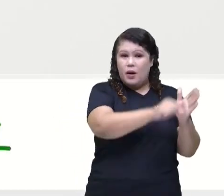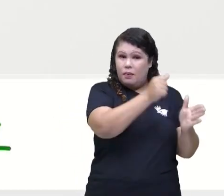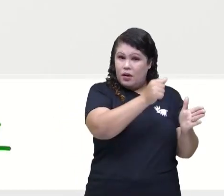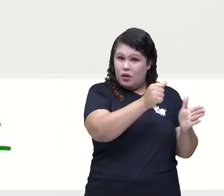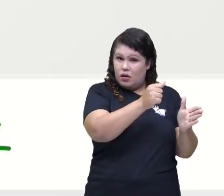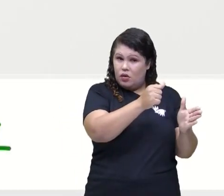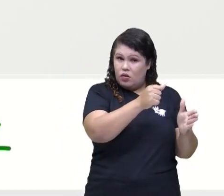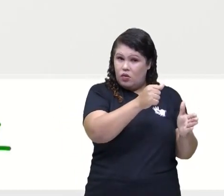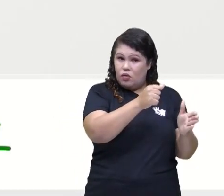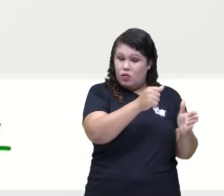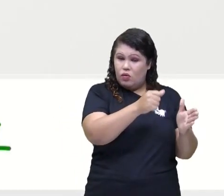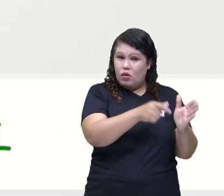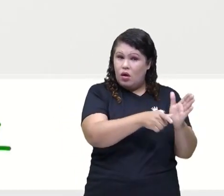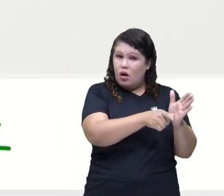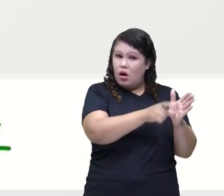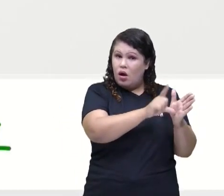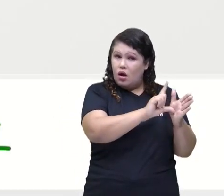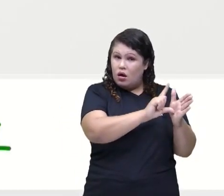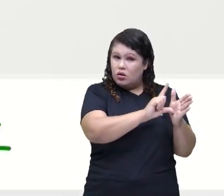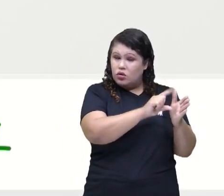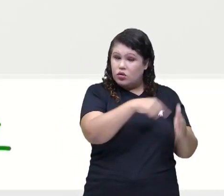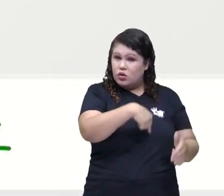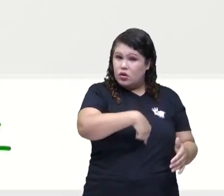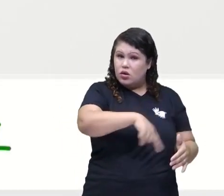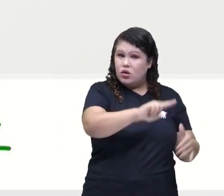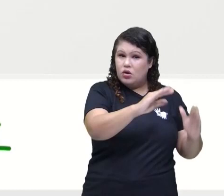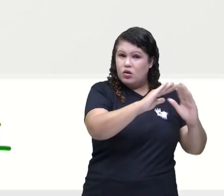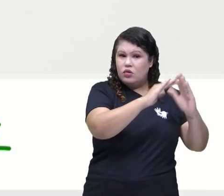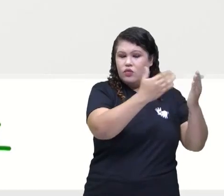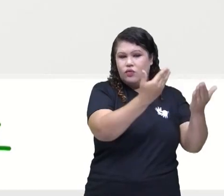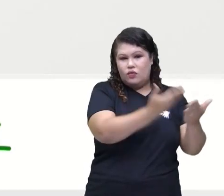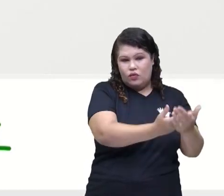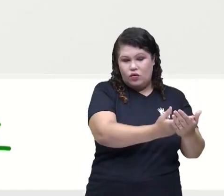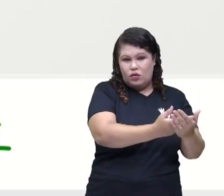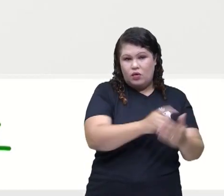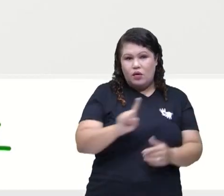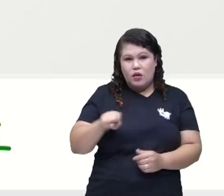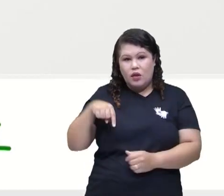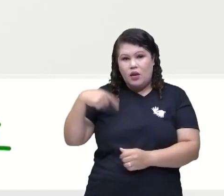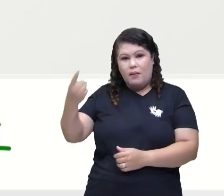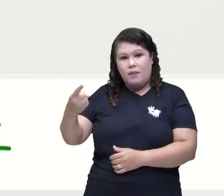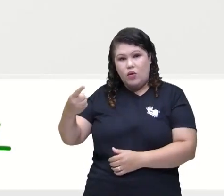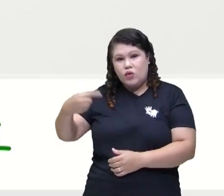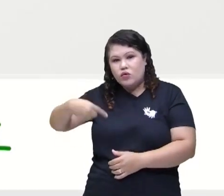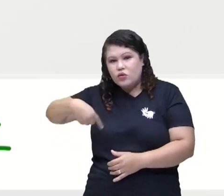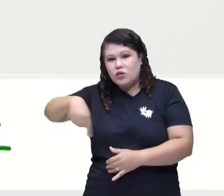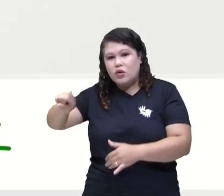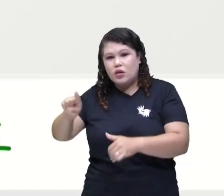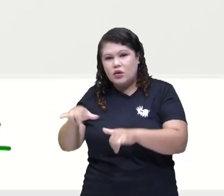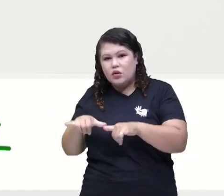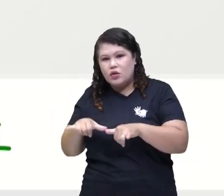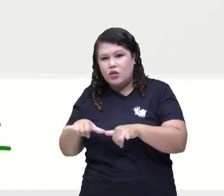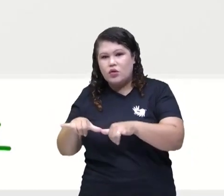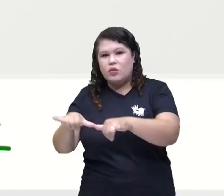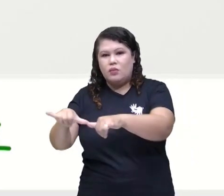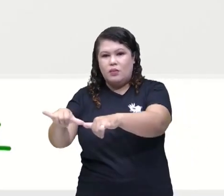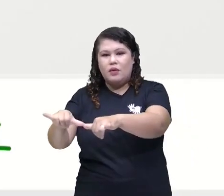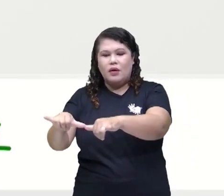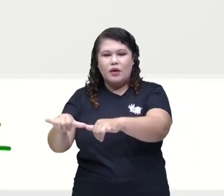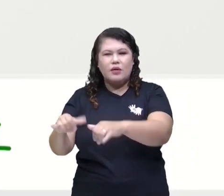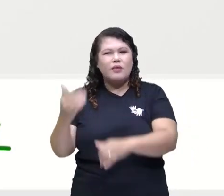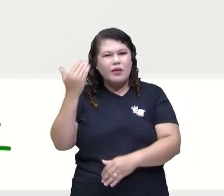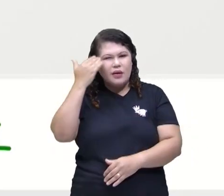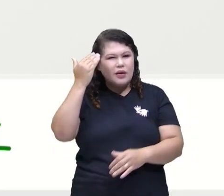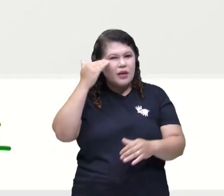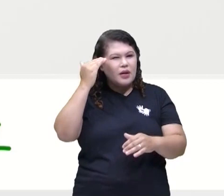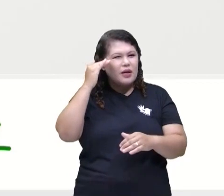foi antes para a escola. Depois, ele foi para o supermercado. Conseguiram entender